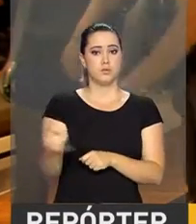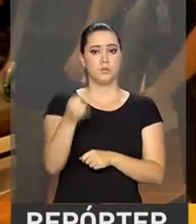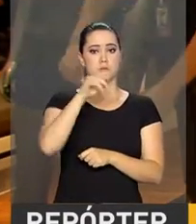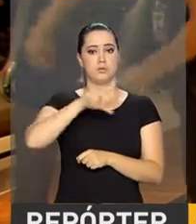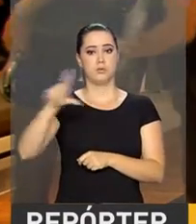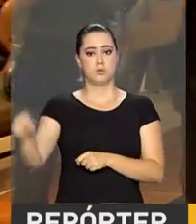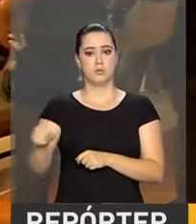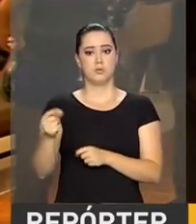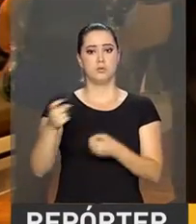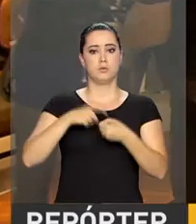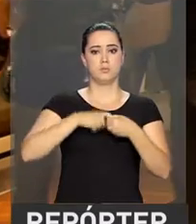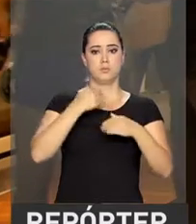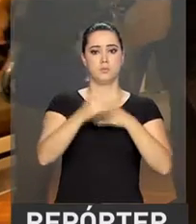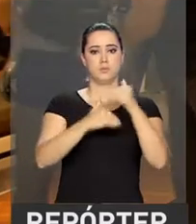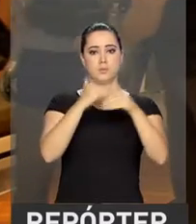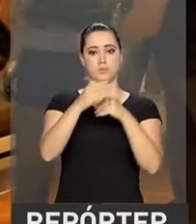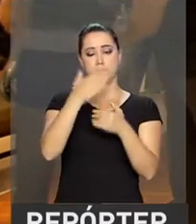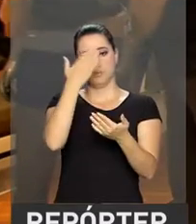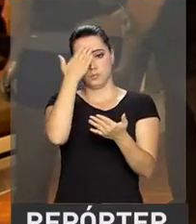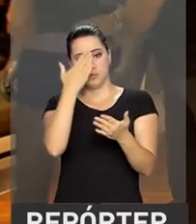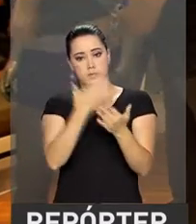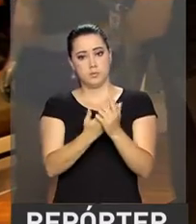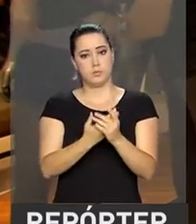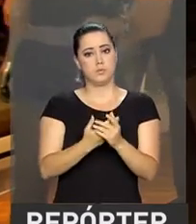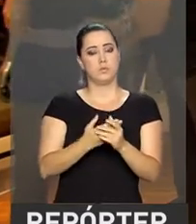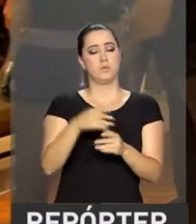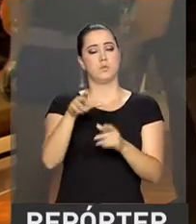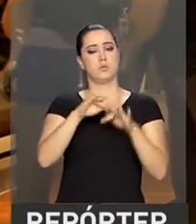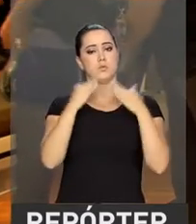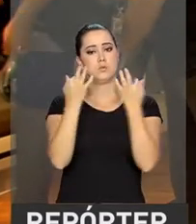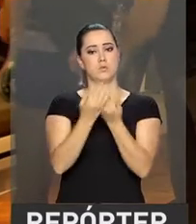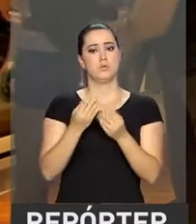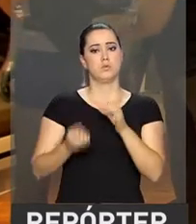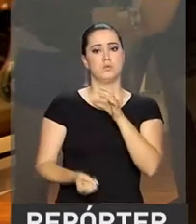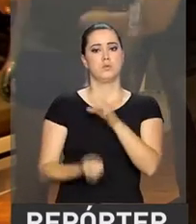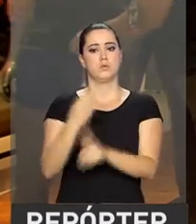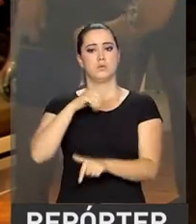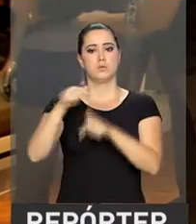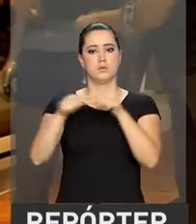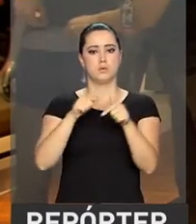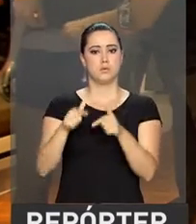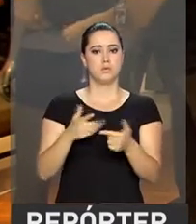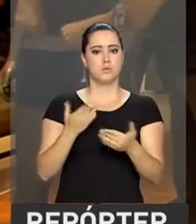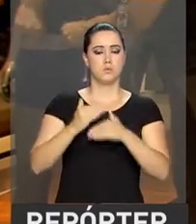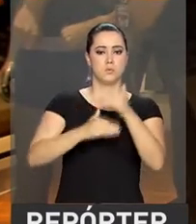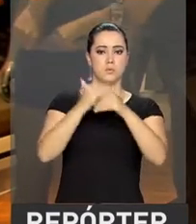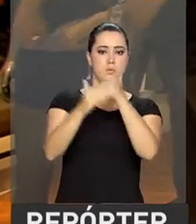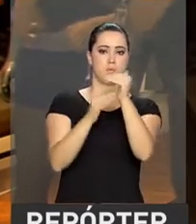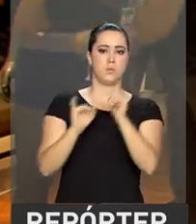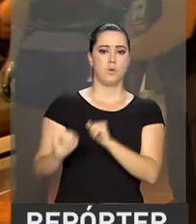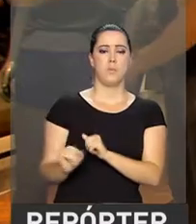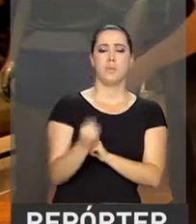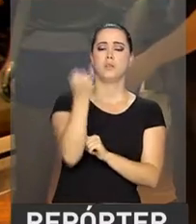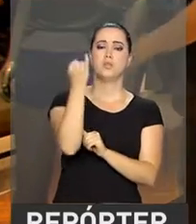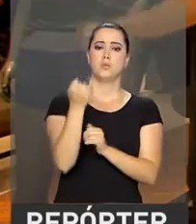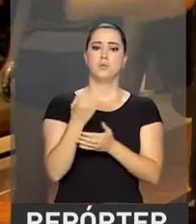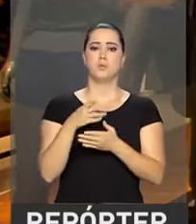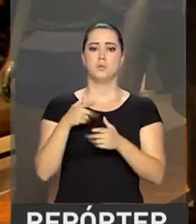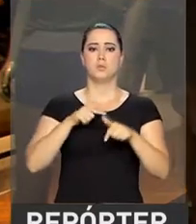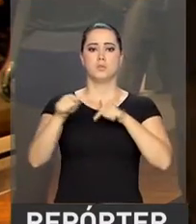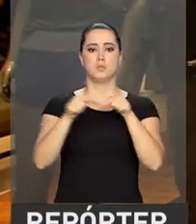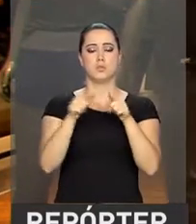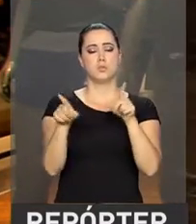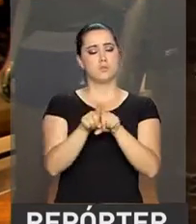retomada gradual do emprego e da confiança das famílias está gerando uma expectativa de aumento da oferta de empregos temporários